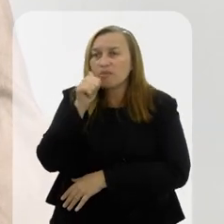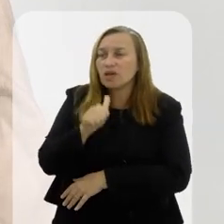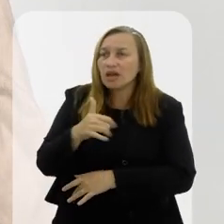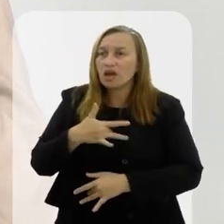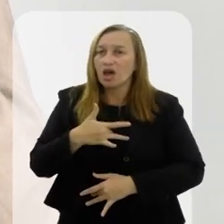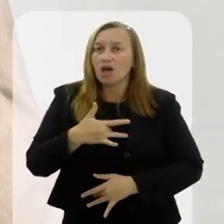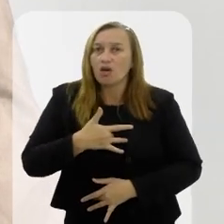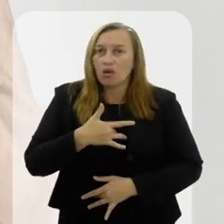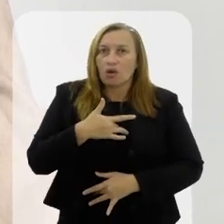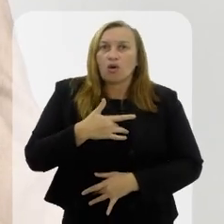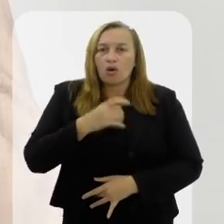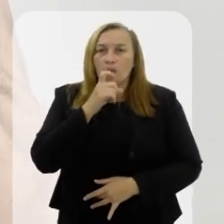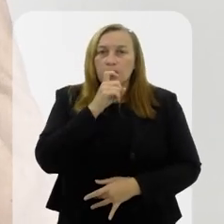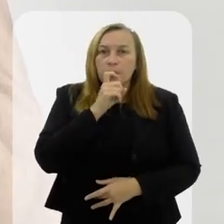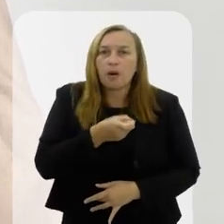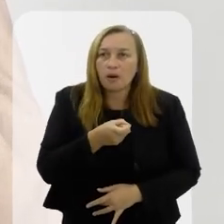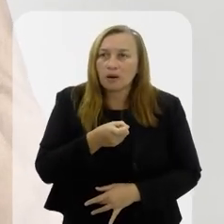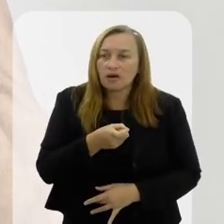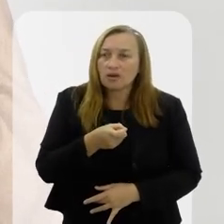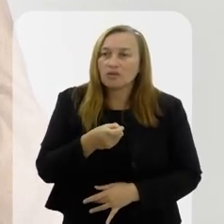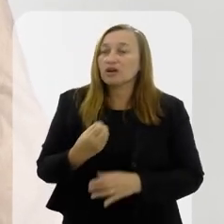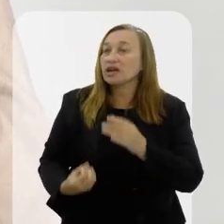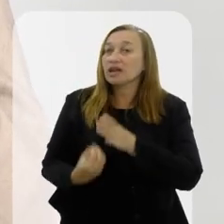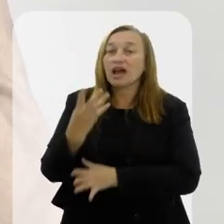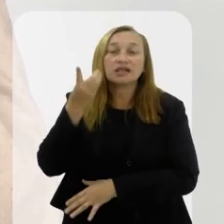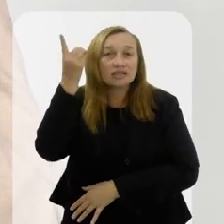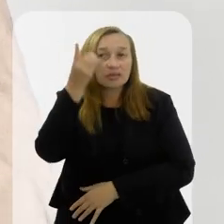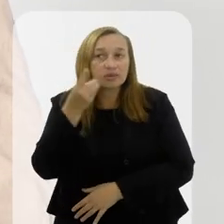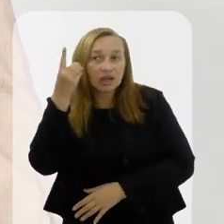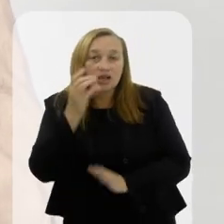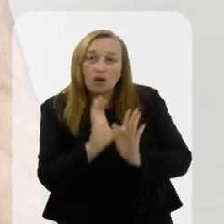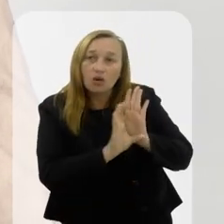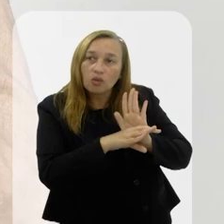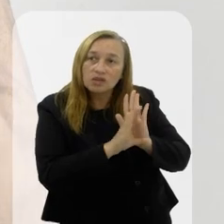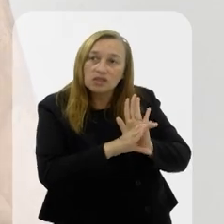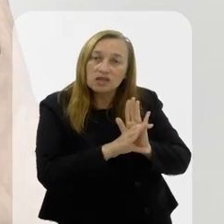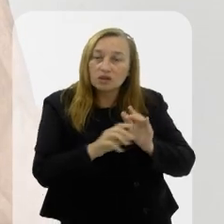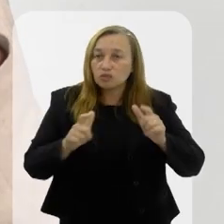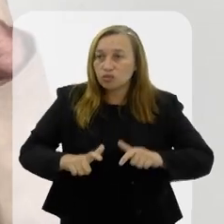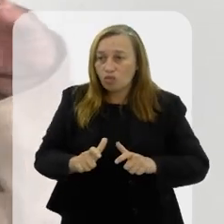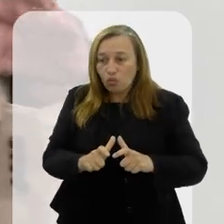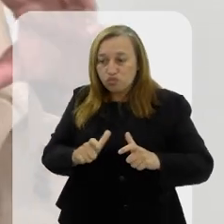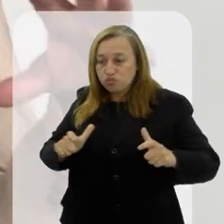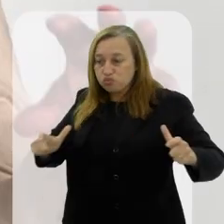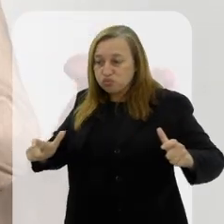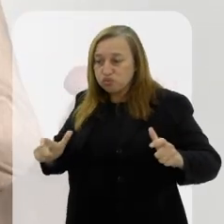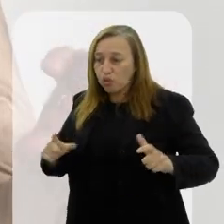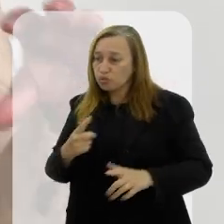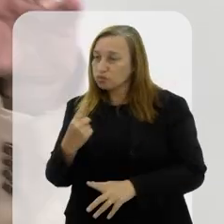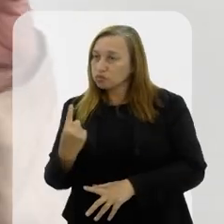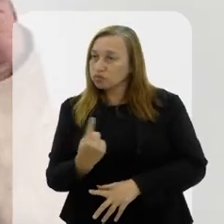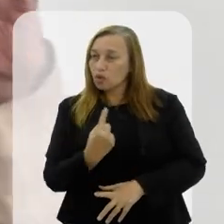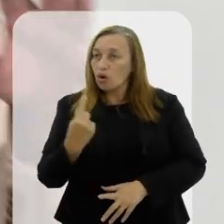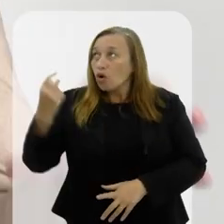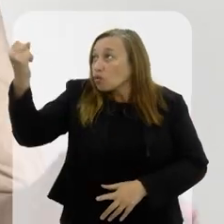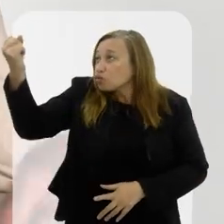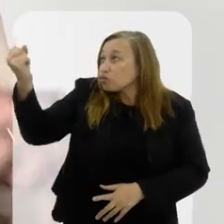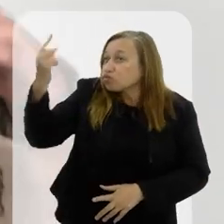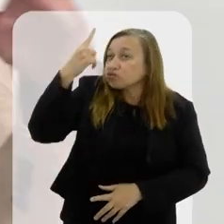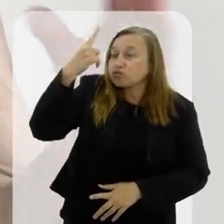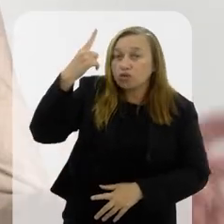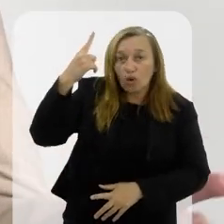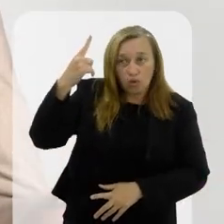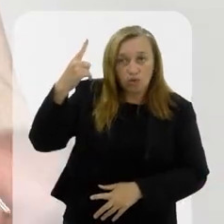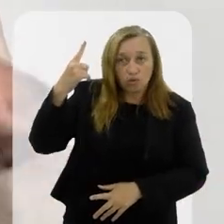foi criado para mulheres tuberculosas. Então, ele foi criado, deputada, com aquele conceito de um espaço amplo, com isolamento,